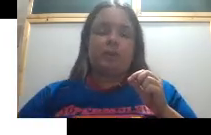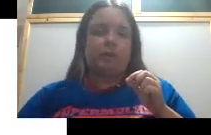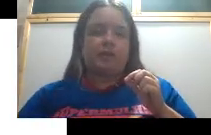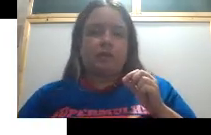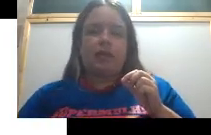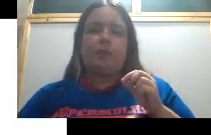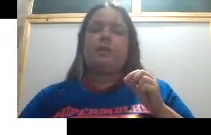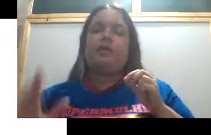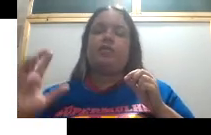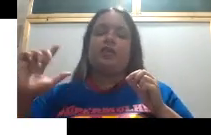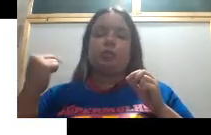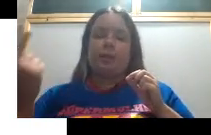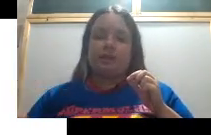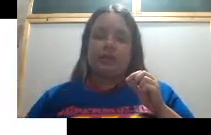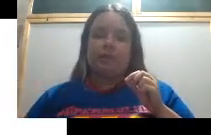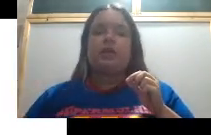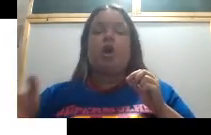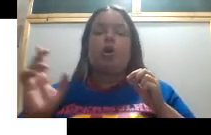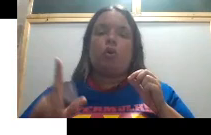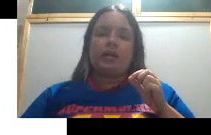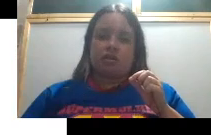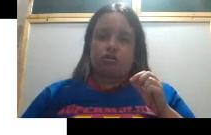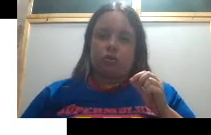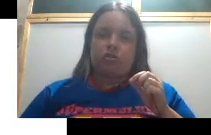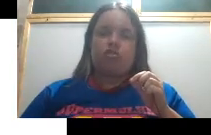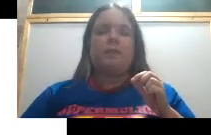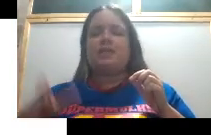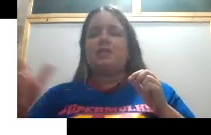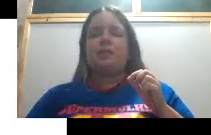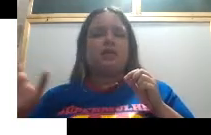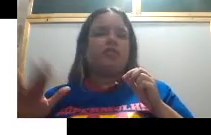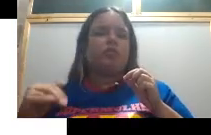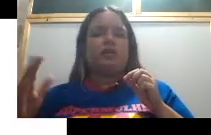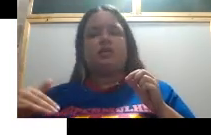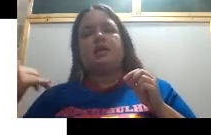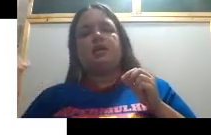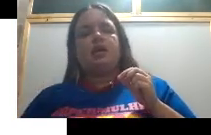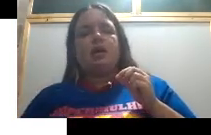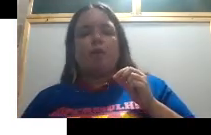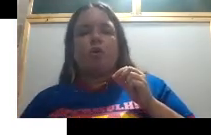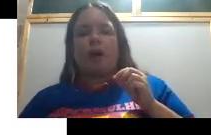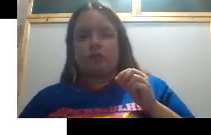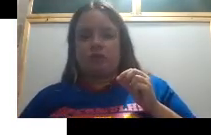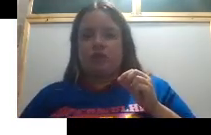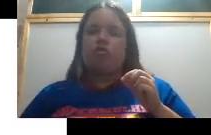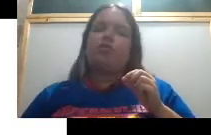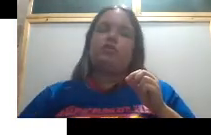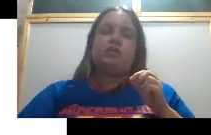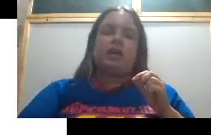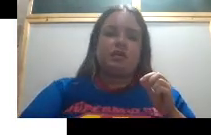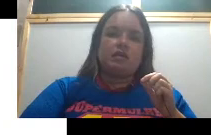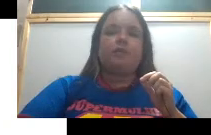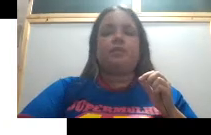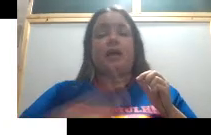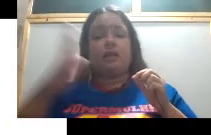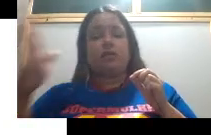quando houver proclamação da república foi feita uma bandeira com essas cores mas essa bandeira foi utilizada por quatro dias